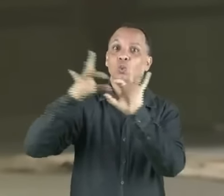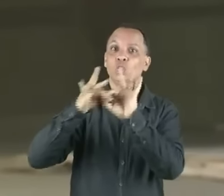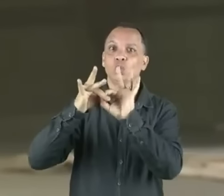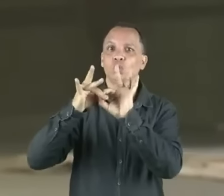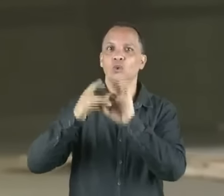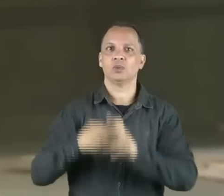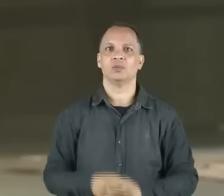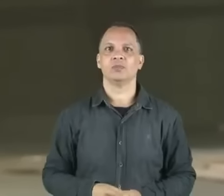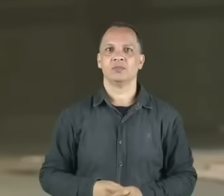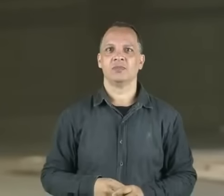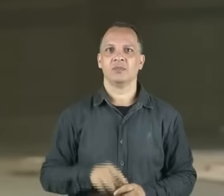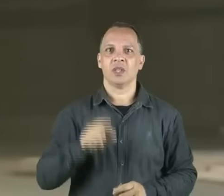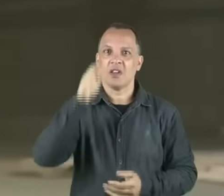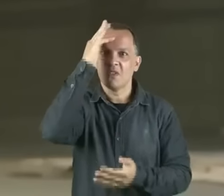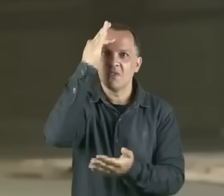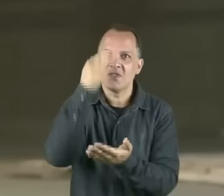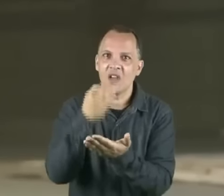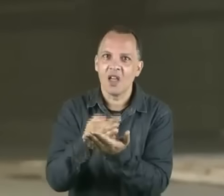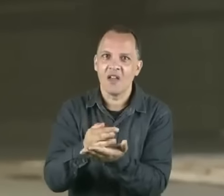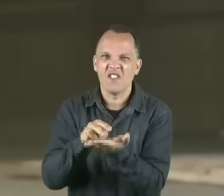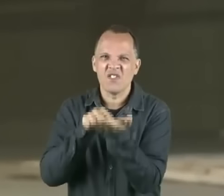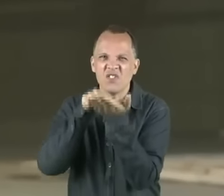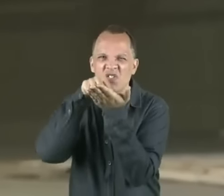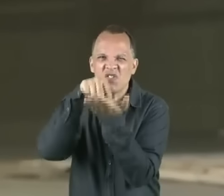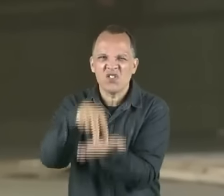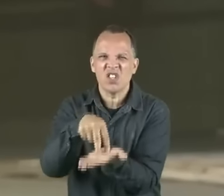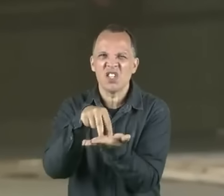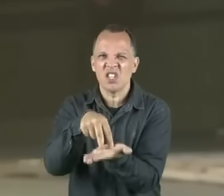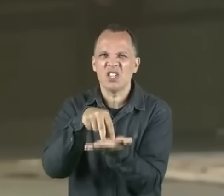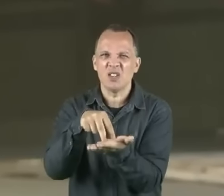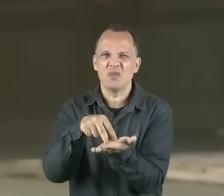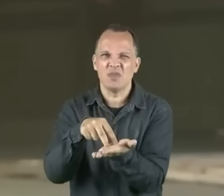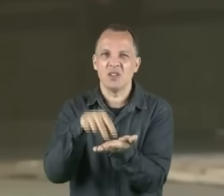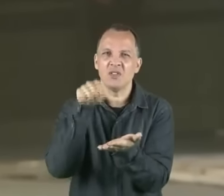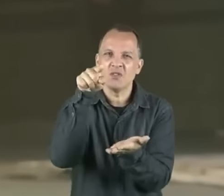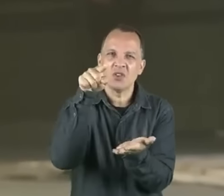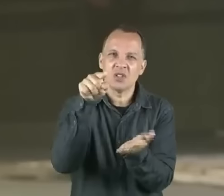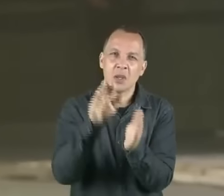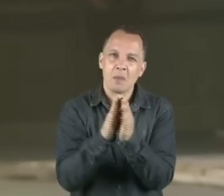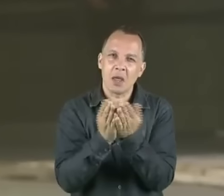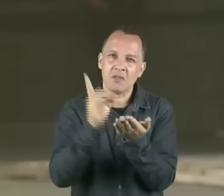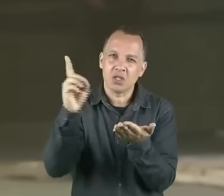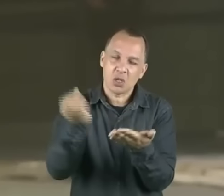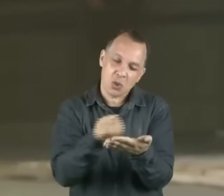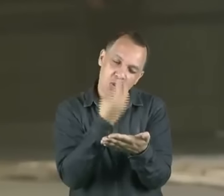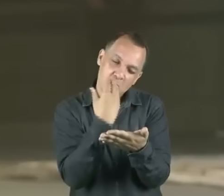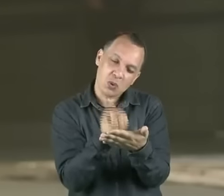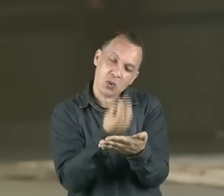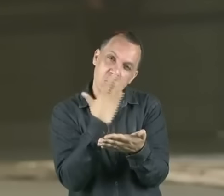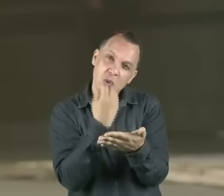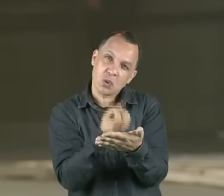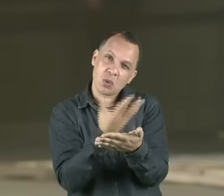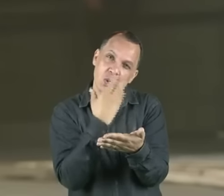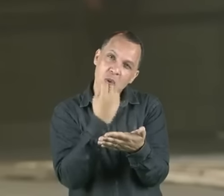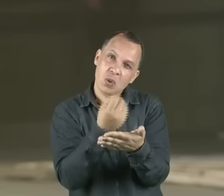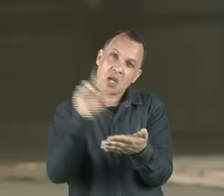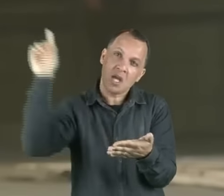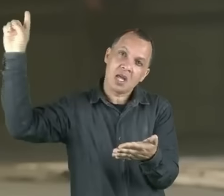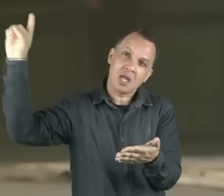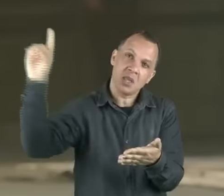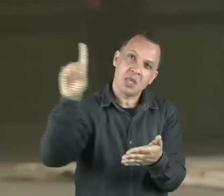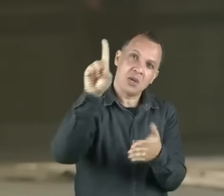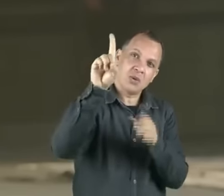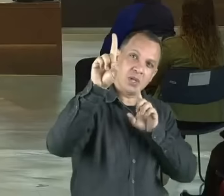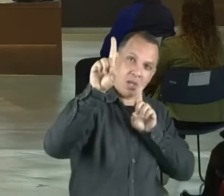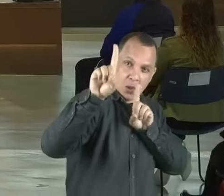e segura essa fé Oi e Vivo pela palavra E deixe Deus guiar você pelo vale da sombra da